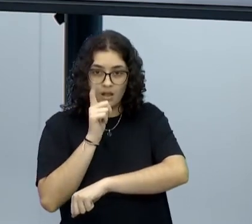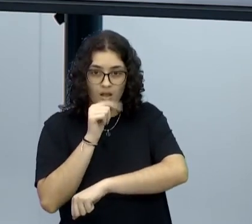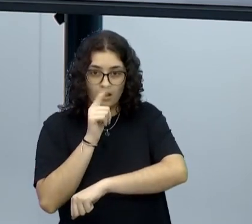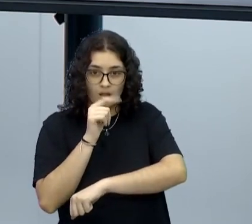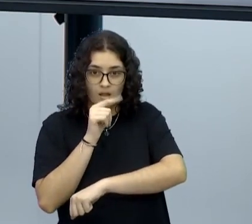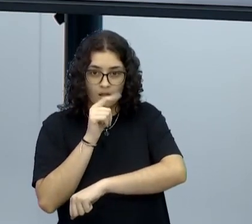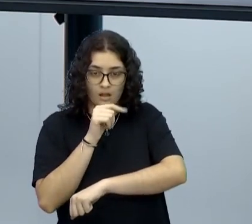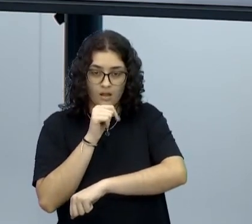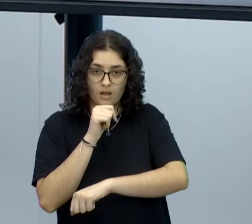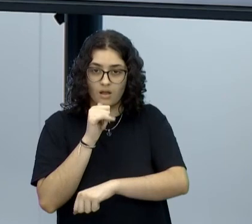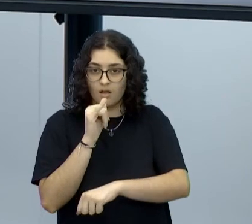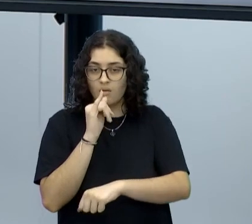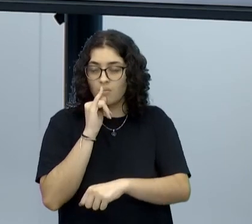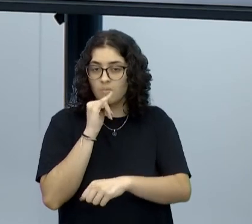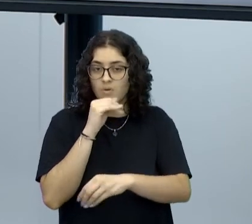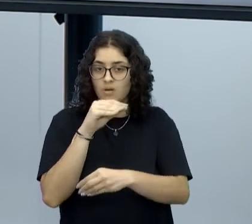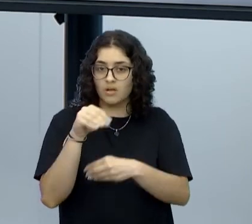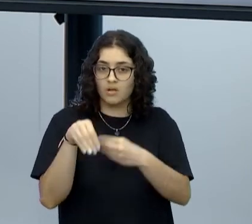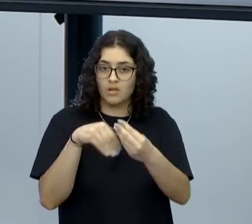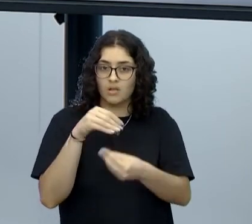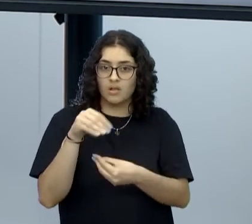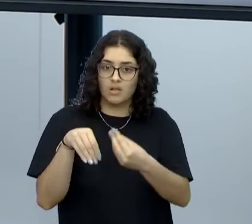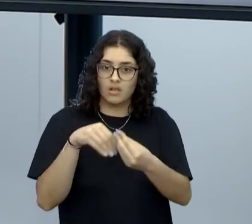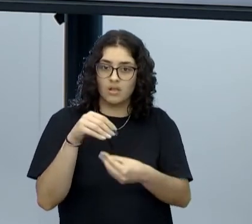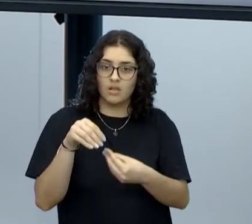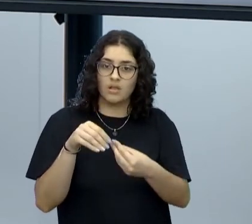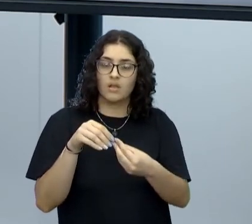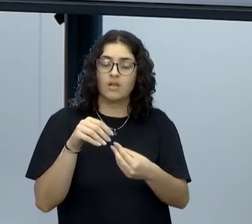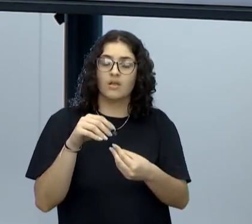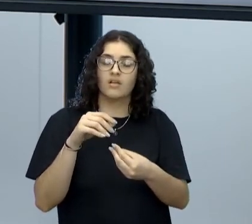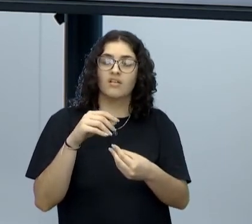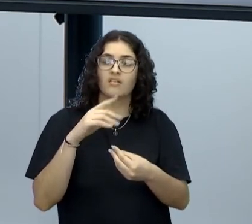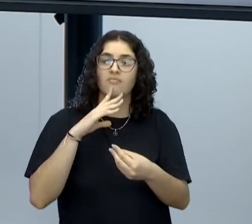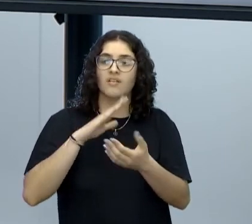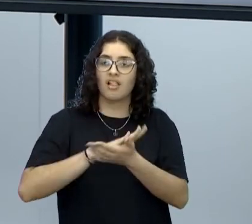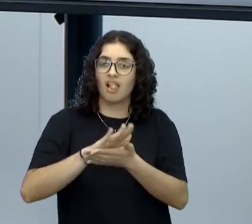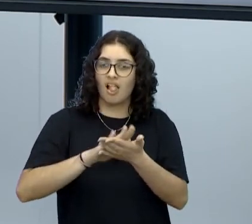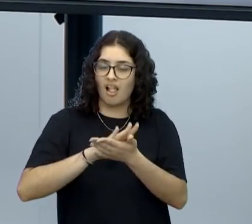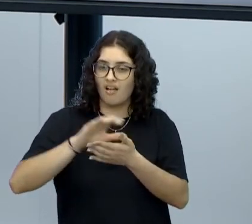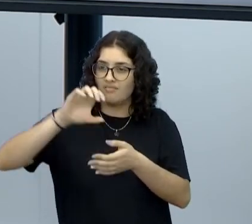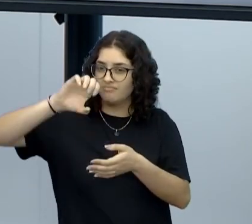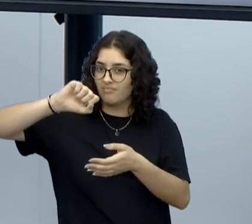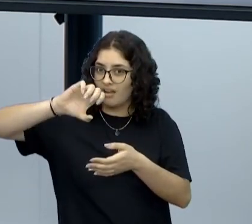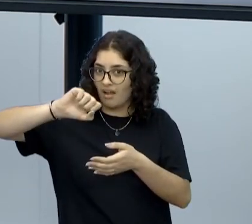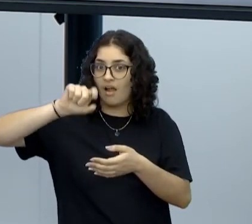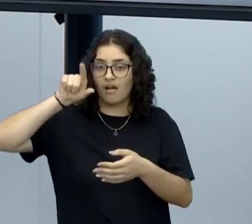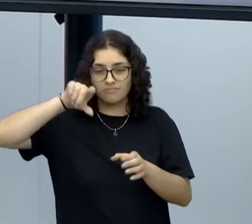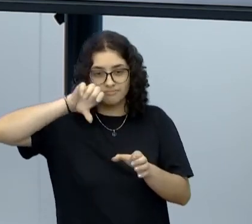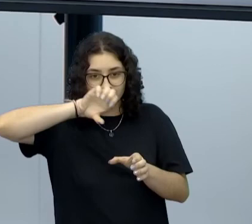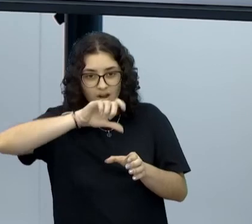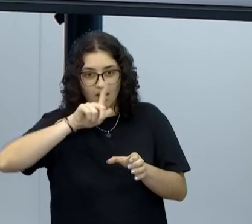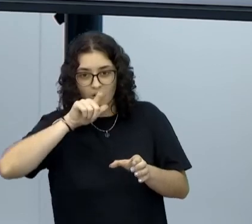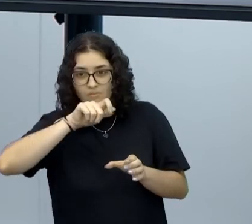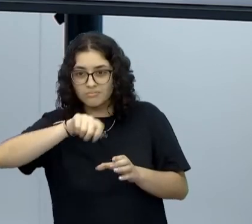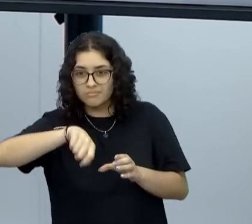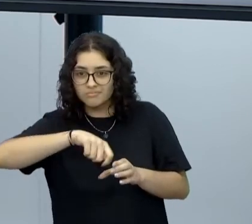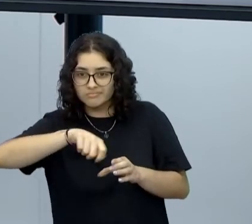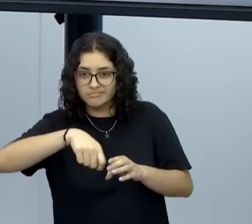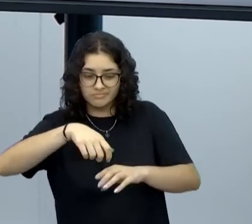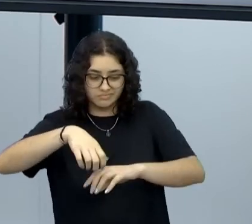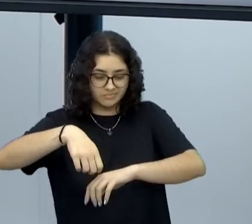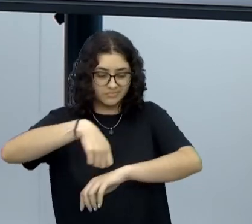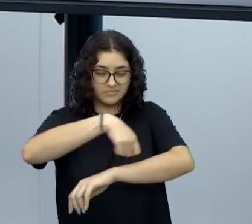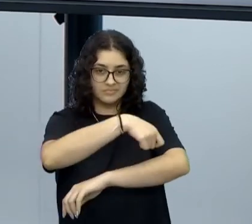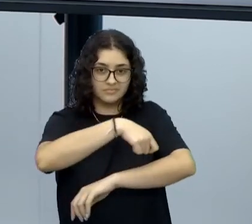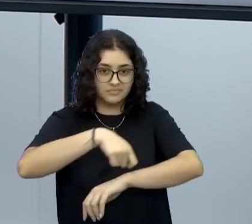exemplo, com simplesmente detergente, gente. Tá? O detergente que a gente utiliza para lavar a louça, tudo, o